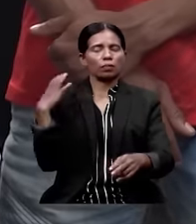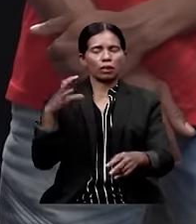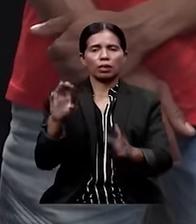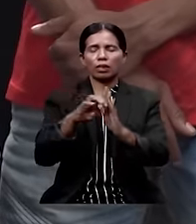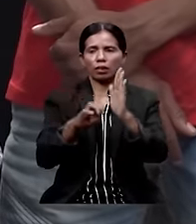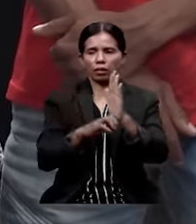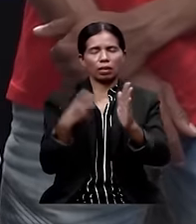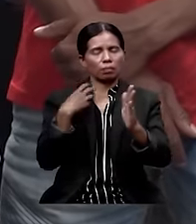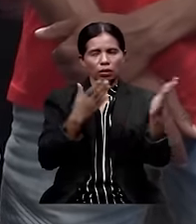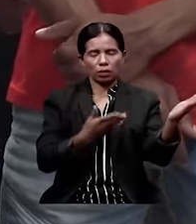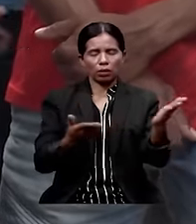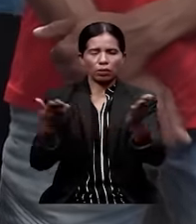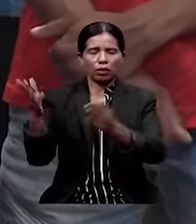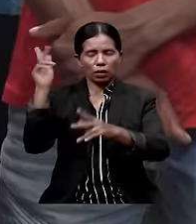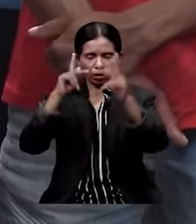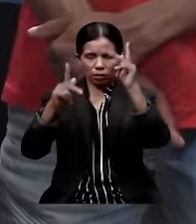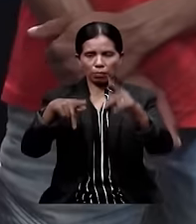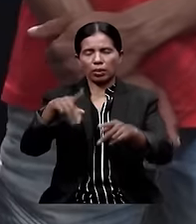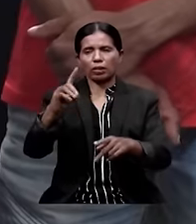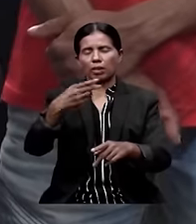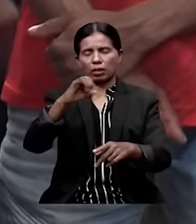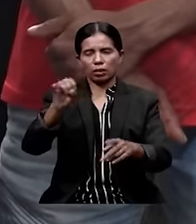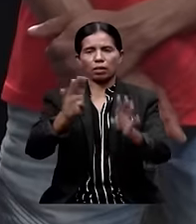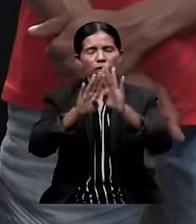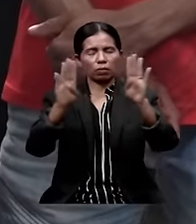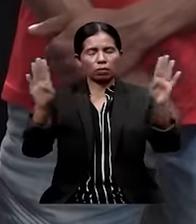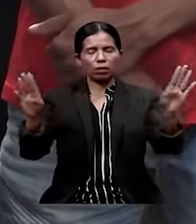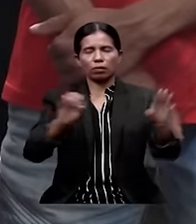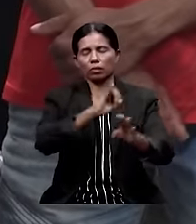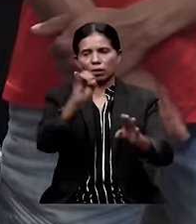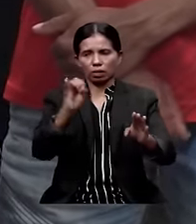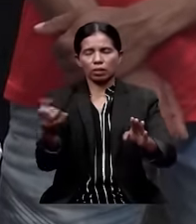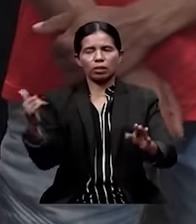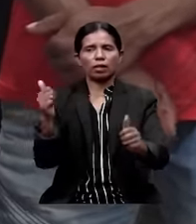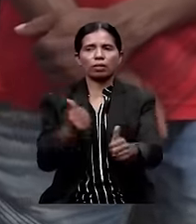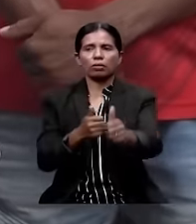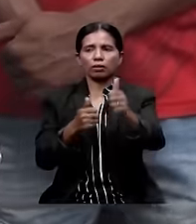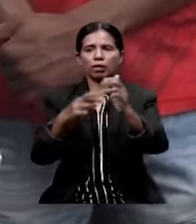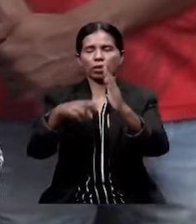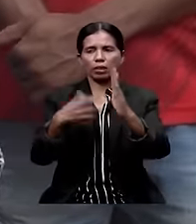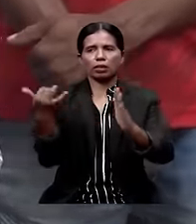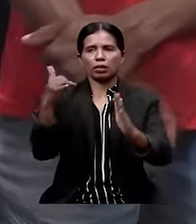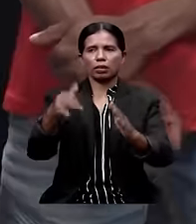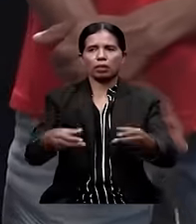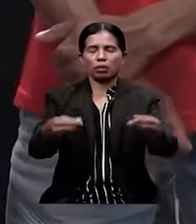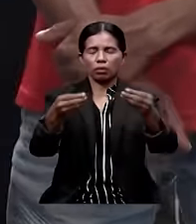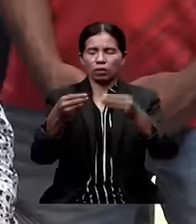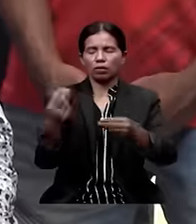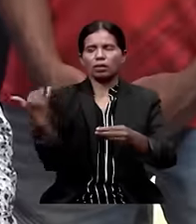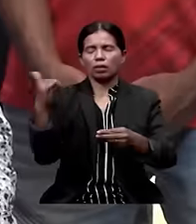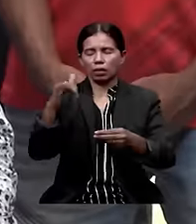sei lori caso né, ba produtos humanos, ato louco investigação ba comando geral pente. Passa tira la compra, ora né mesmo que ser rasic mas tutela é né,